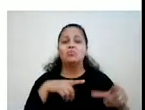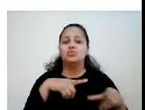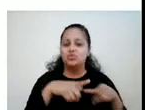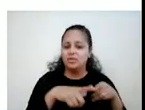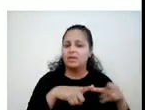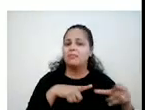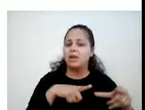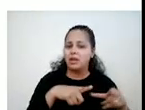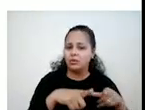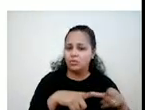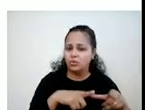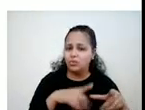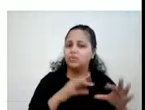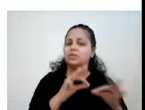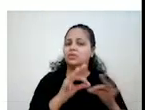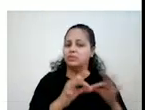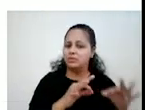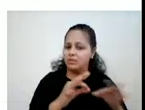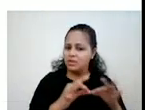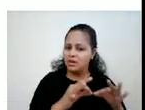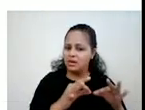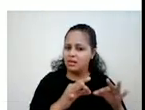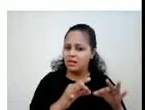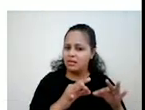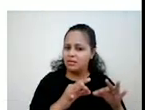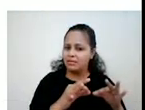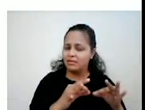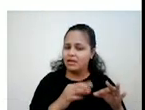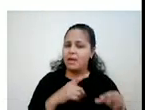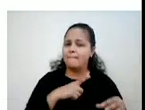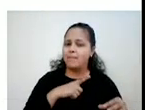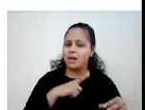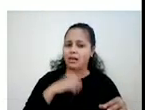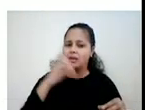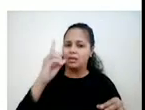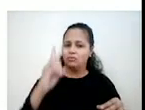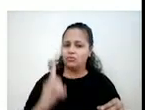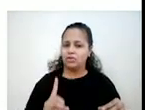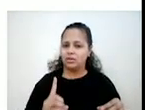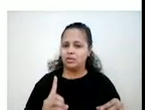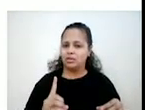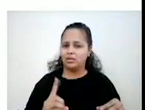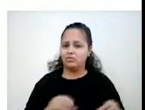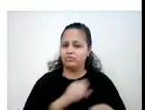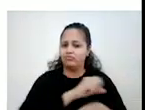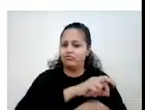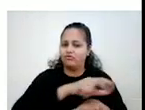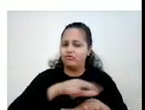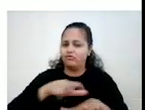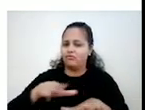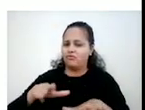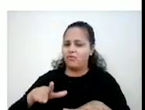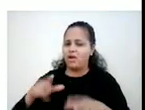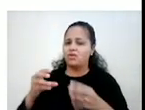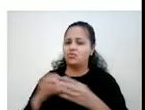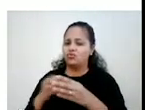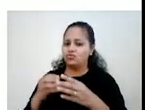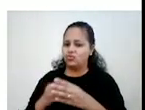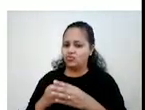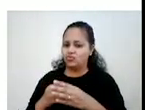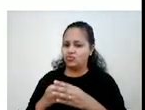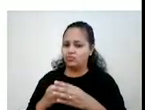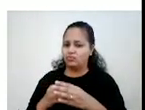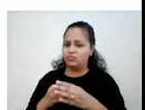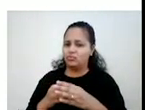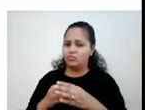operários que se organizavam para exigir direitos. Okay? Centenas de ligas e uniões operárias foram fundadas por